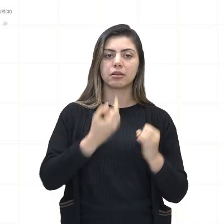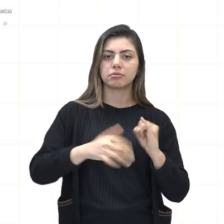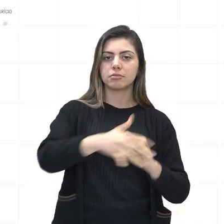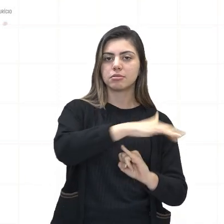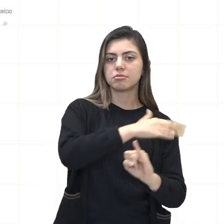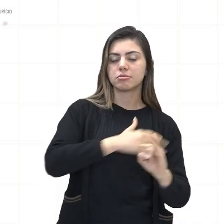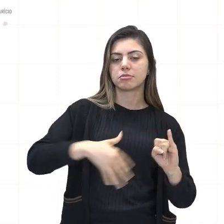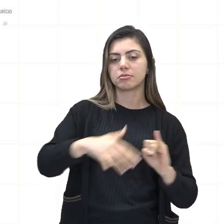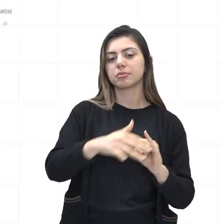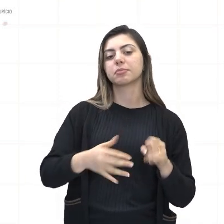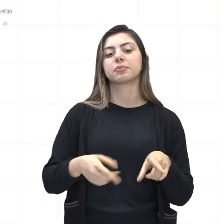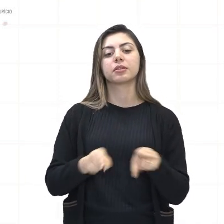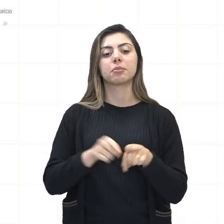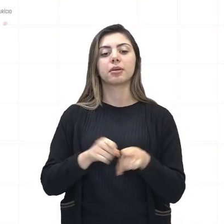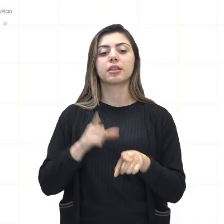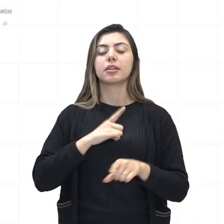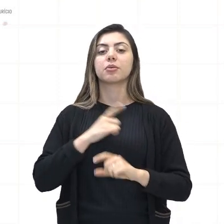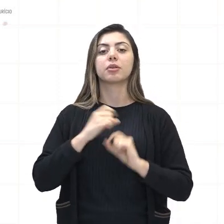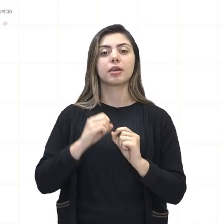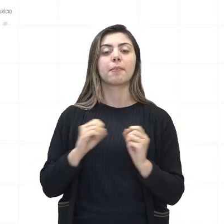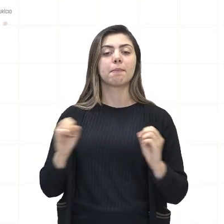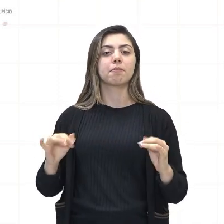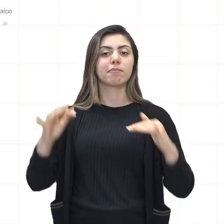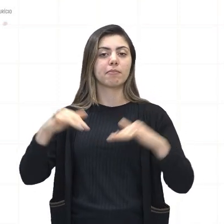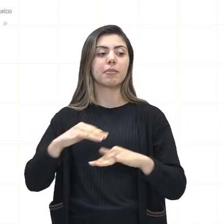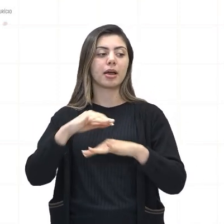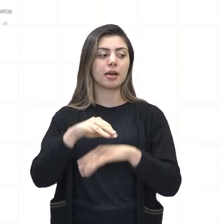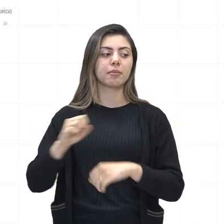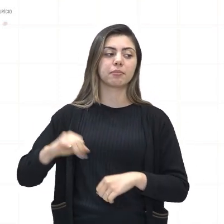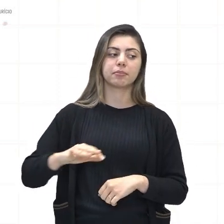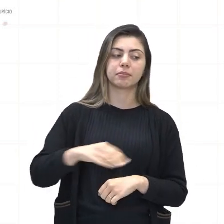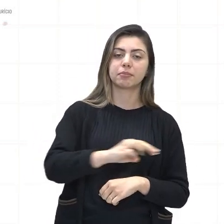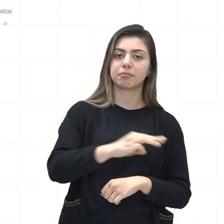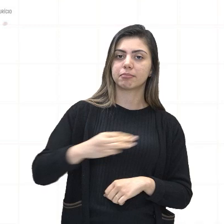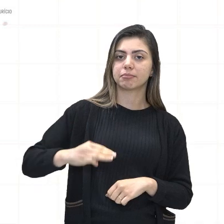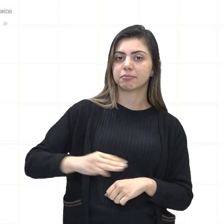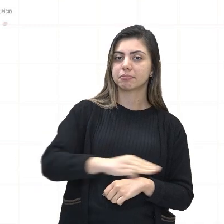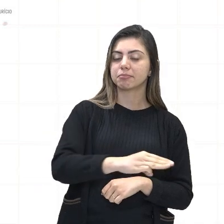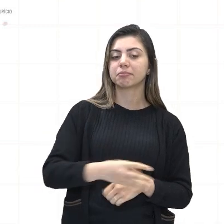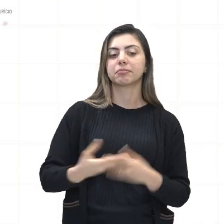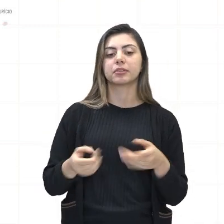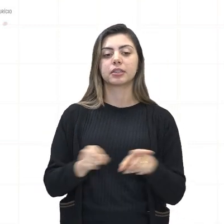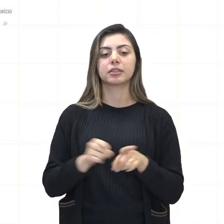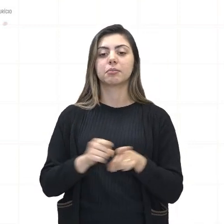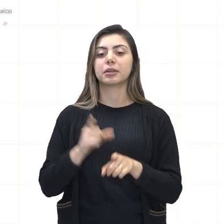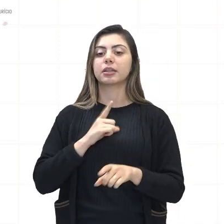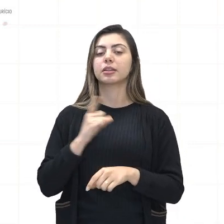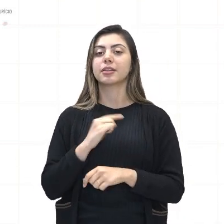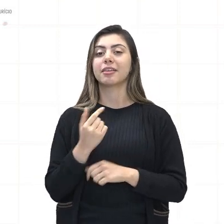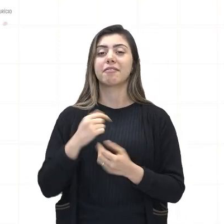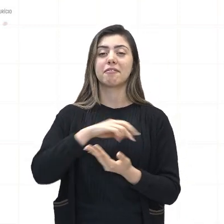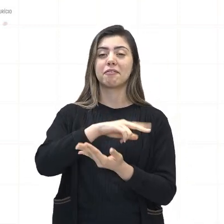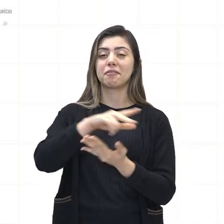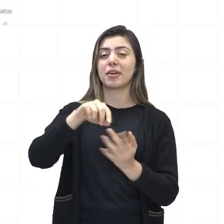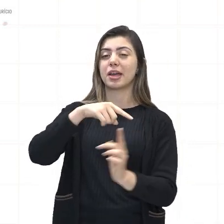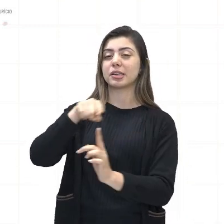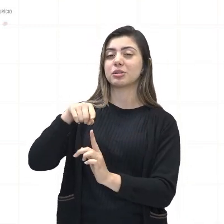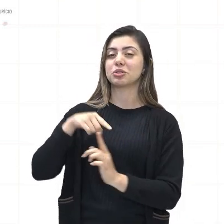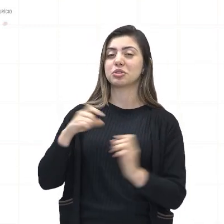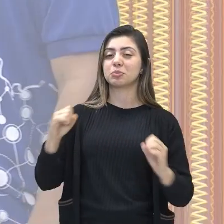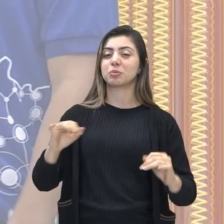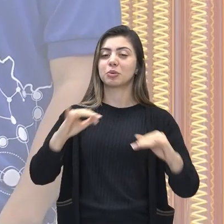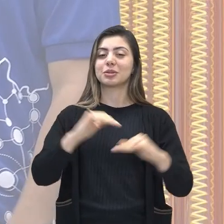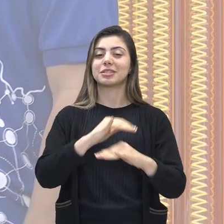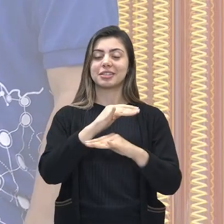leste. A gente tem o Mar Mediterrâneo, no sentido norte, e o Mar Vermelho, no sentido nordeste, que é onde fica o Oriente Médio,